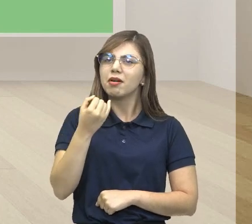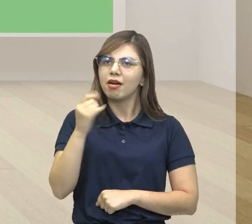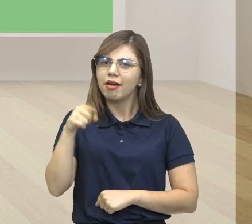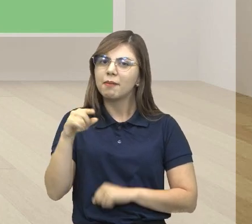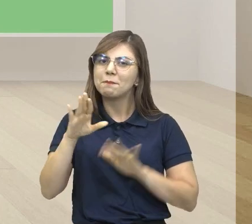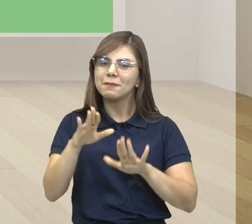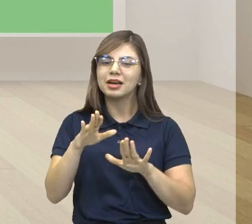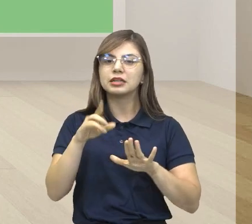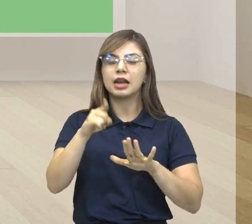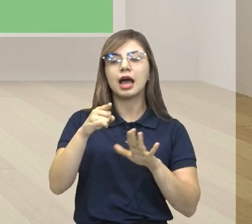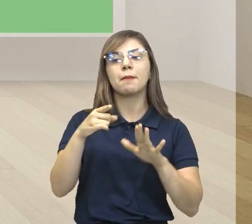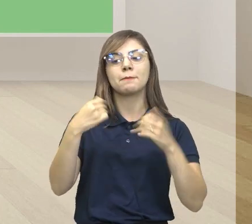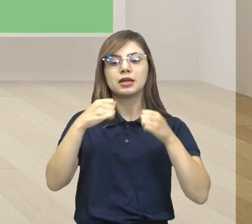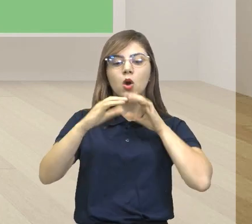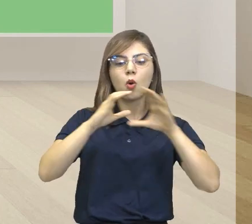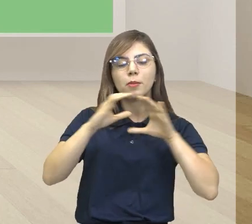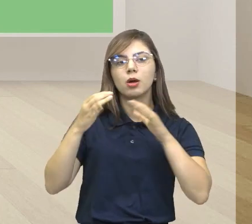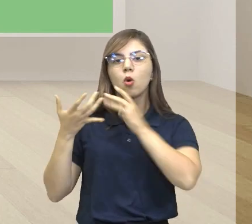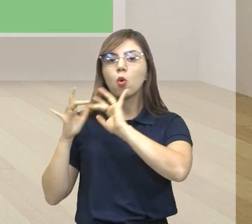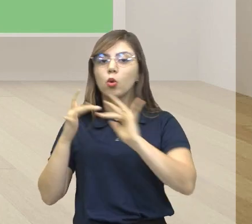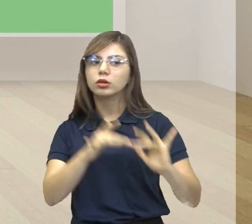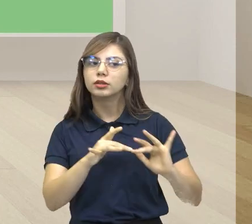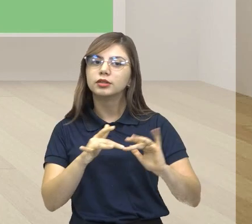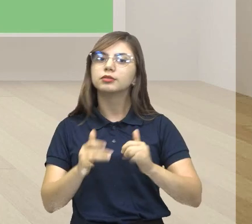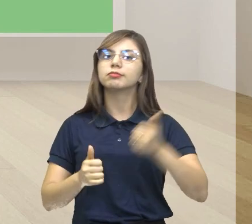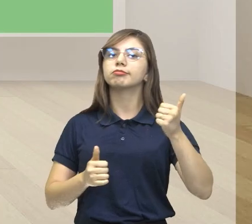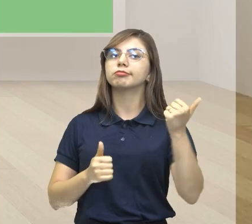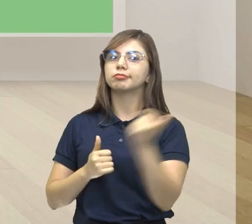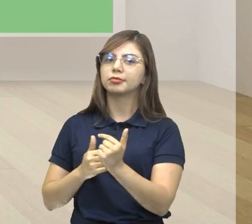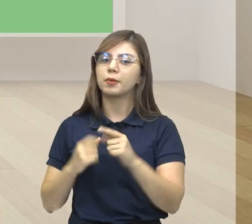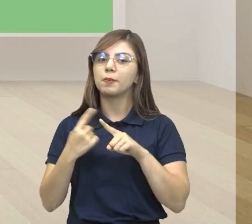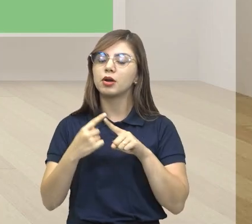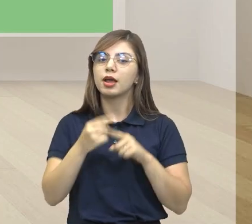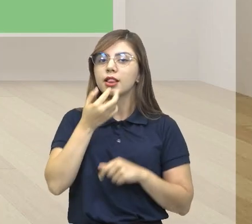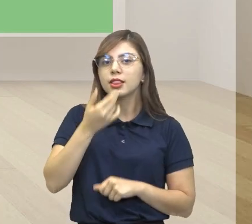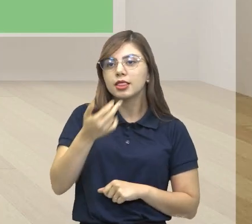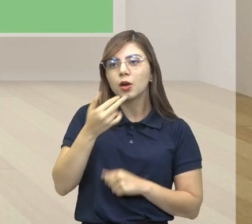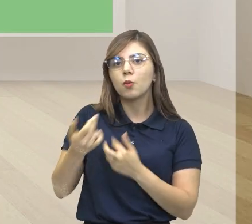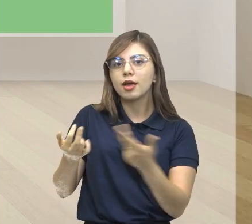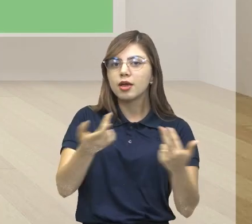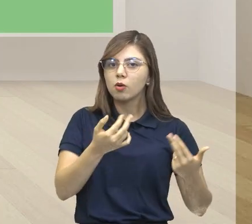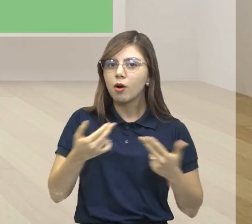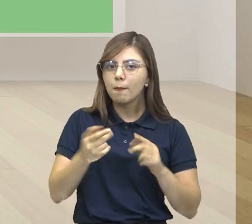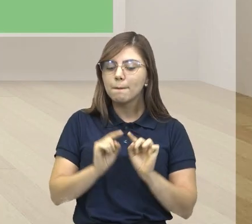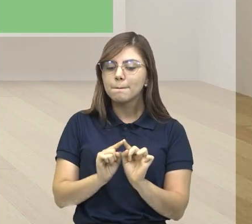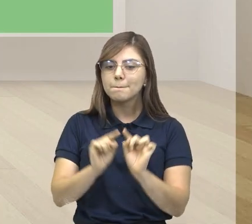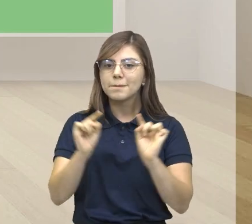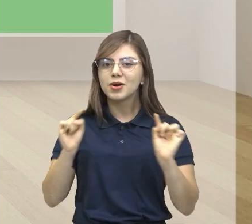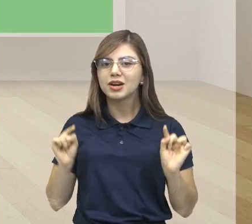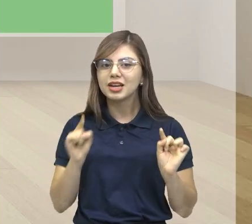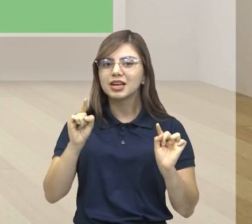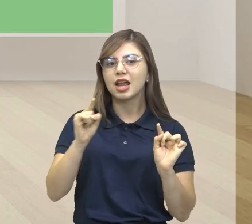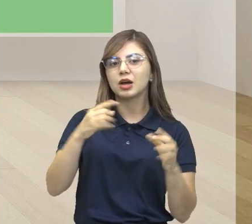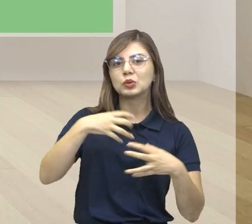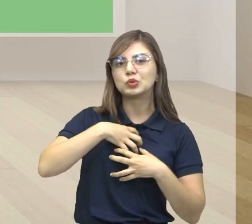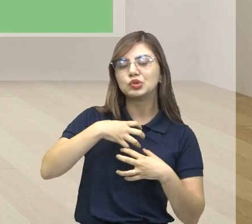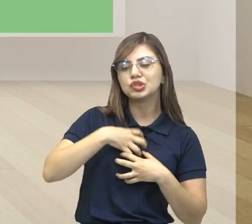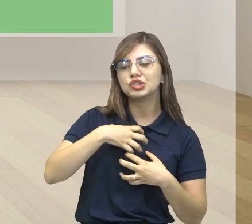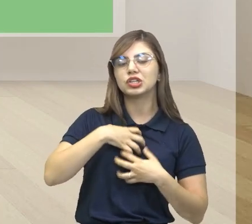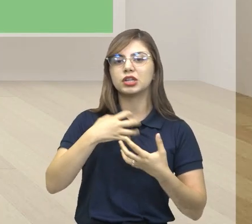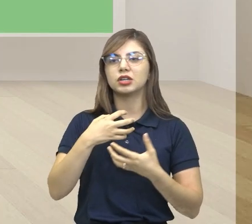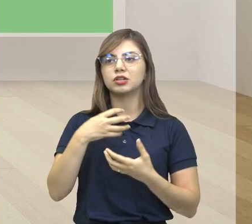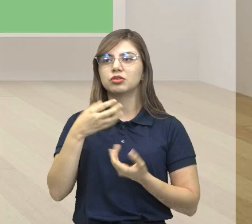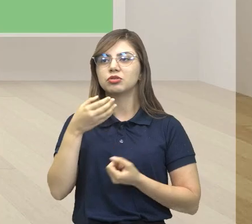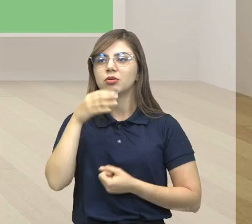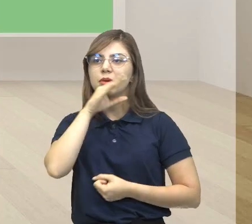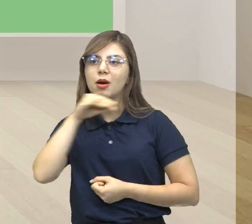o contexto, tá? Fala-se a mesma língua, no entanto, a forma de falar e o contexto ali ele é muito mais